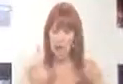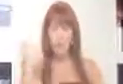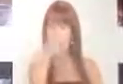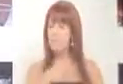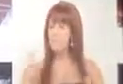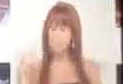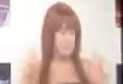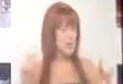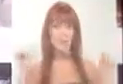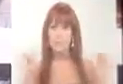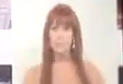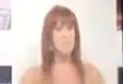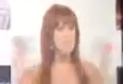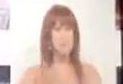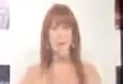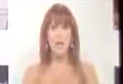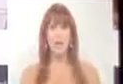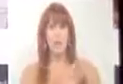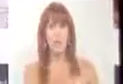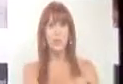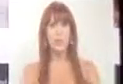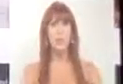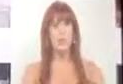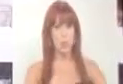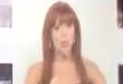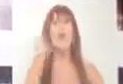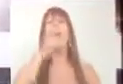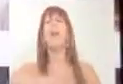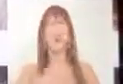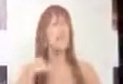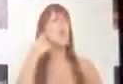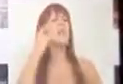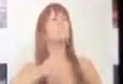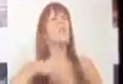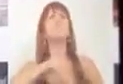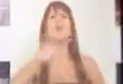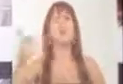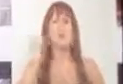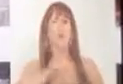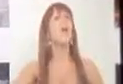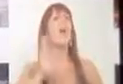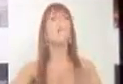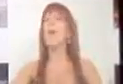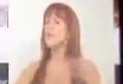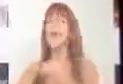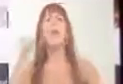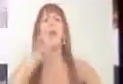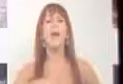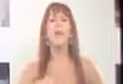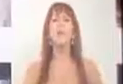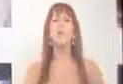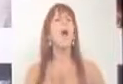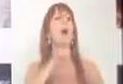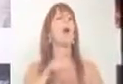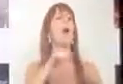é uma imagem péssima para o poder local. Quem é que conhece melhor o território, caros colegas? Quem é que